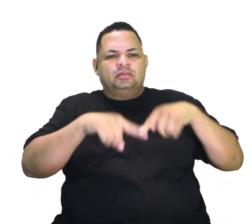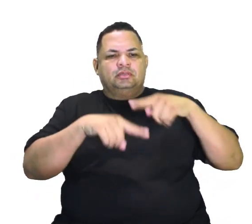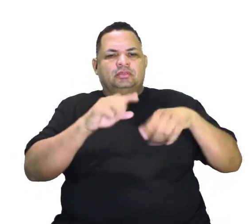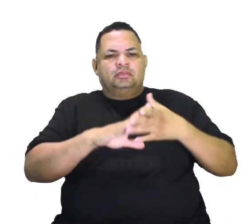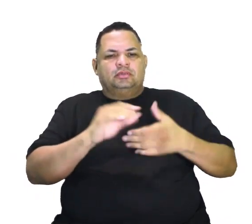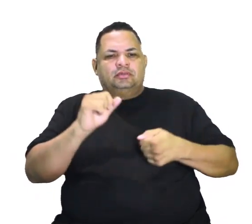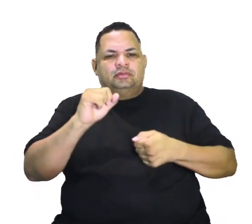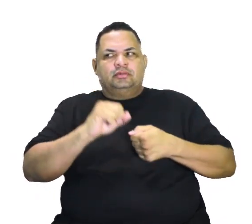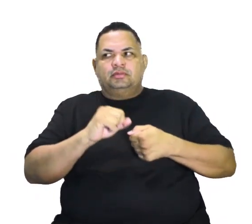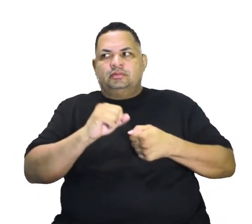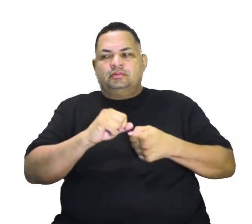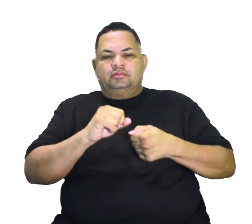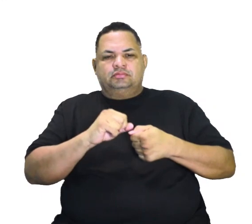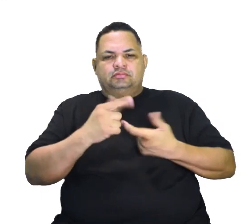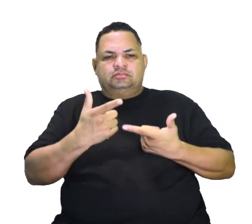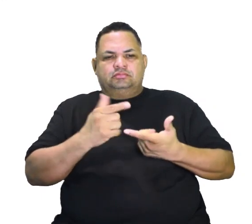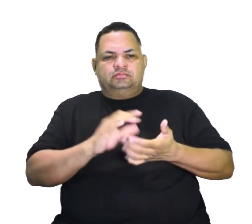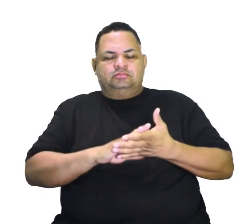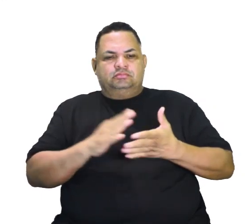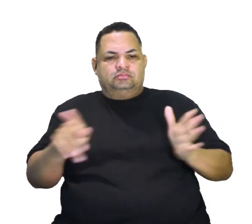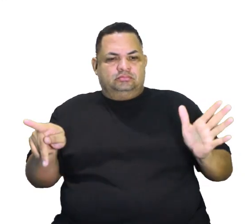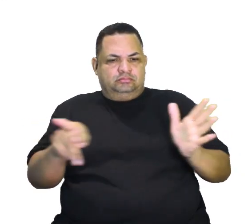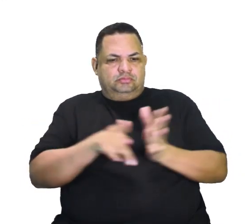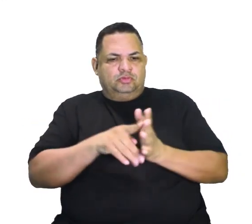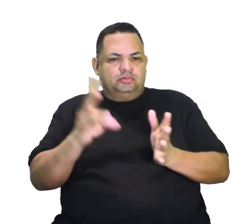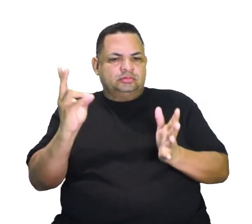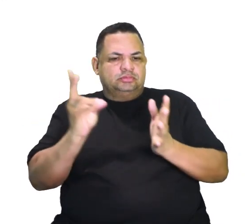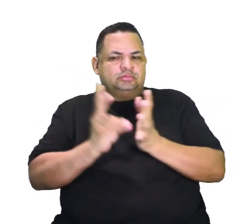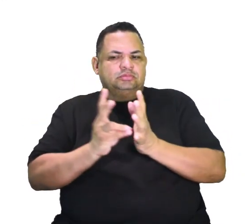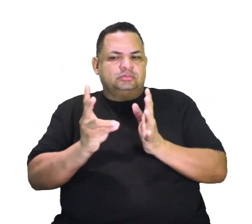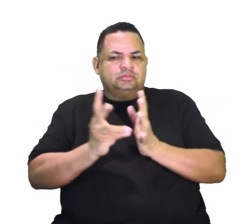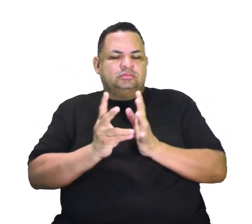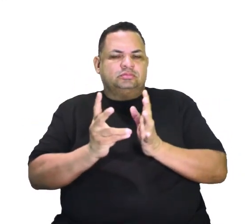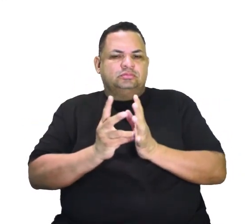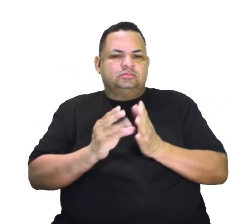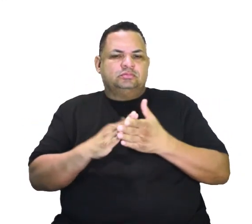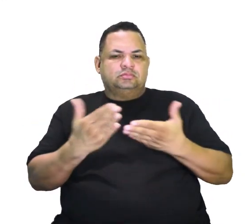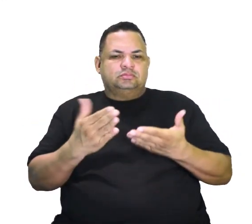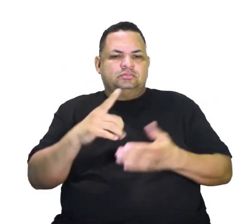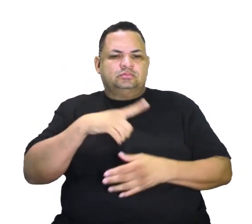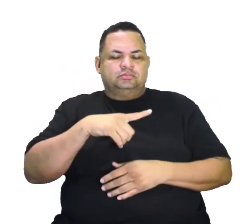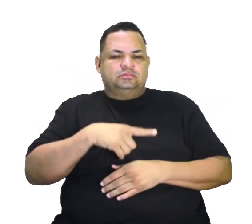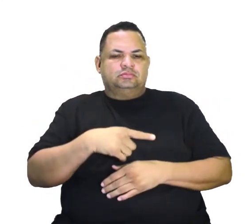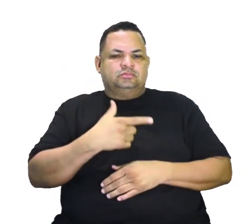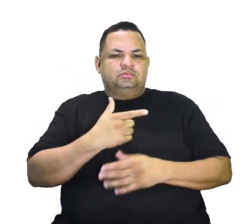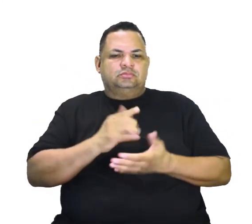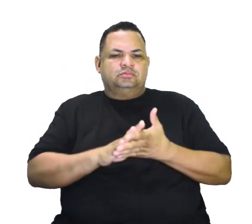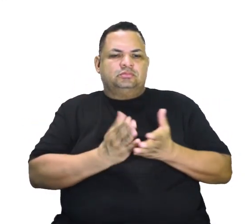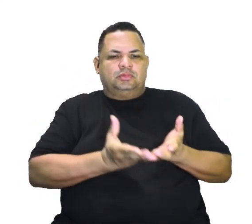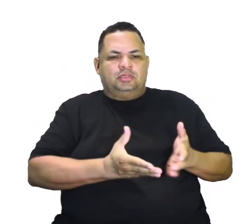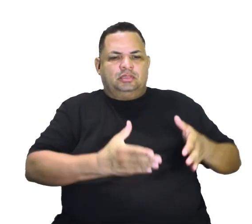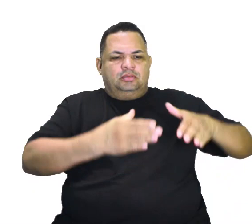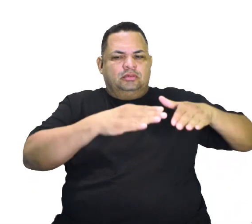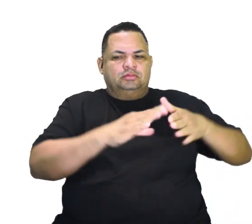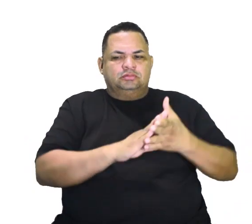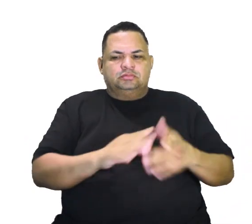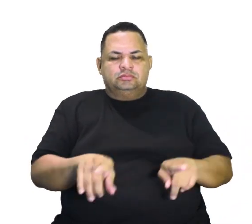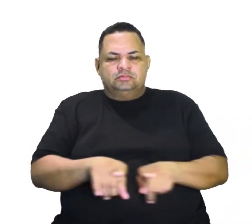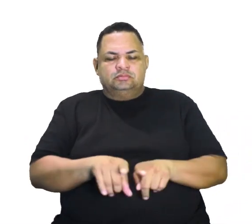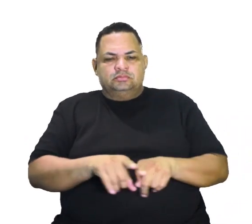né, produzidos por eles. E aqui podemos ver outros modelos, né, de vasos e